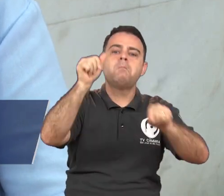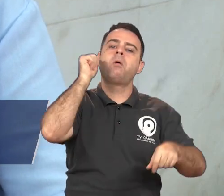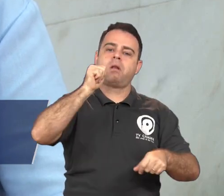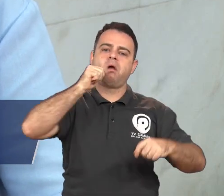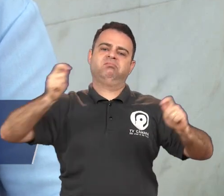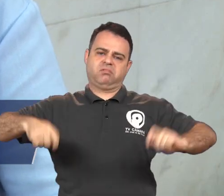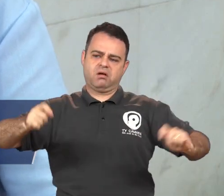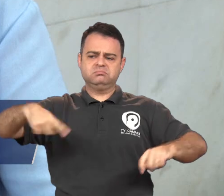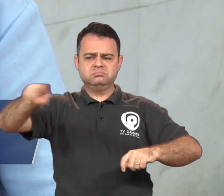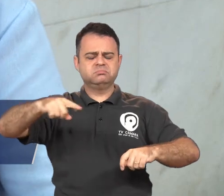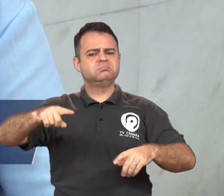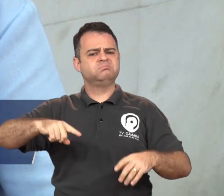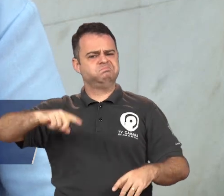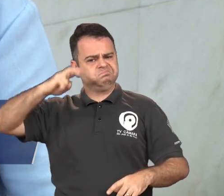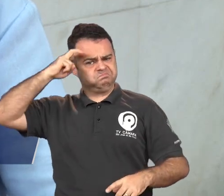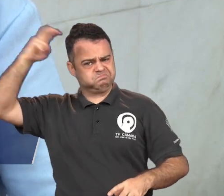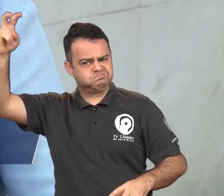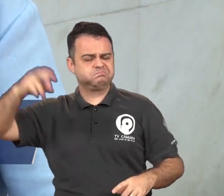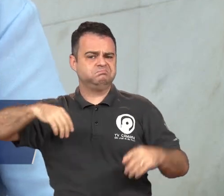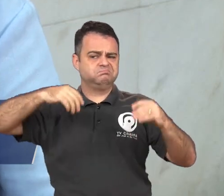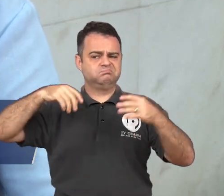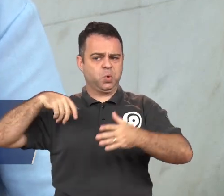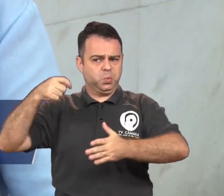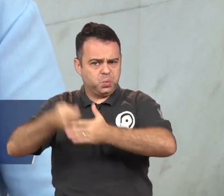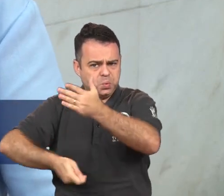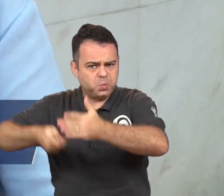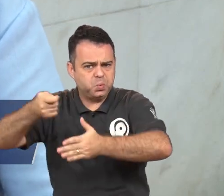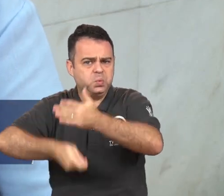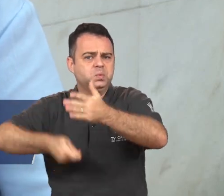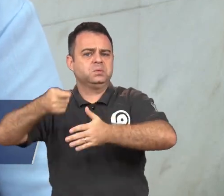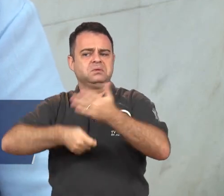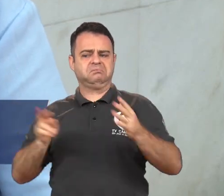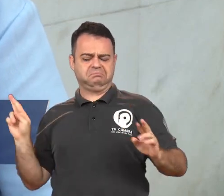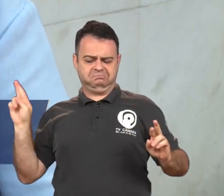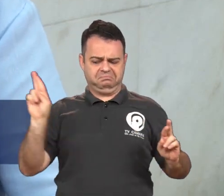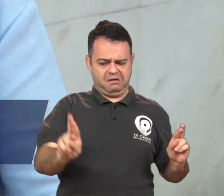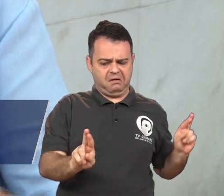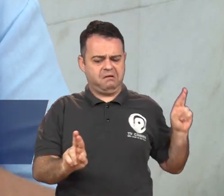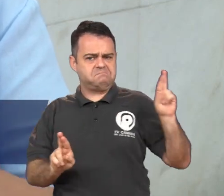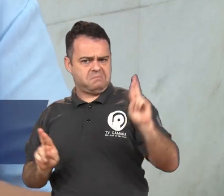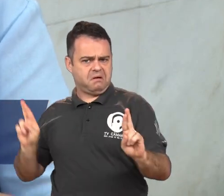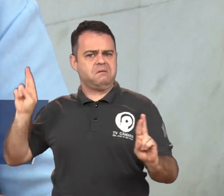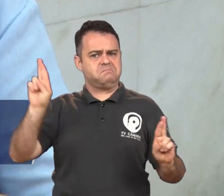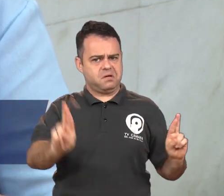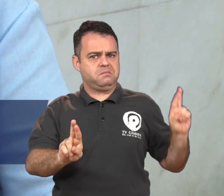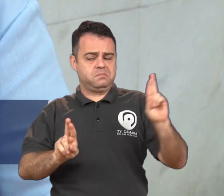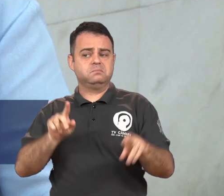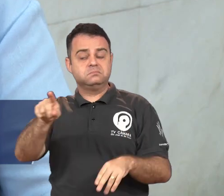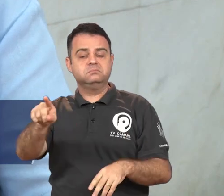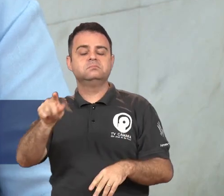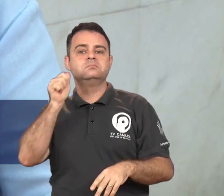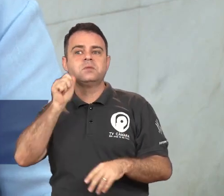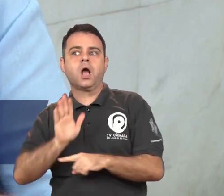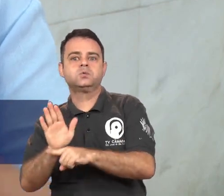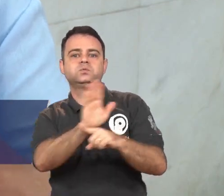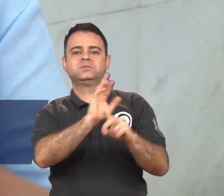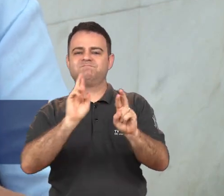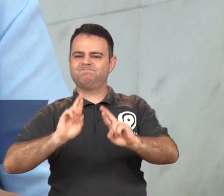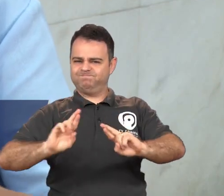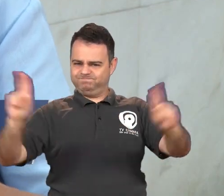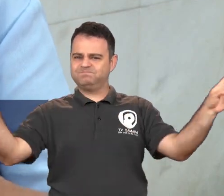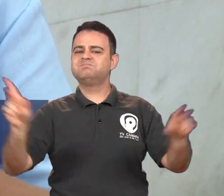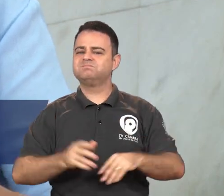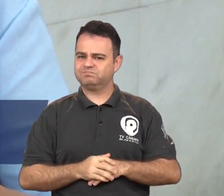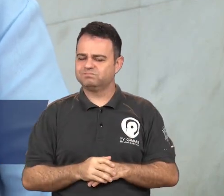ela tem trabalho, ela tem conhecimento, ela tem luta, ela tem representatividade e ela faz a diferença quando